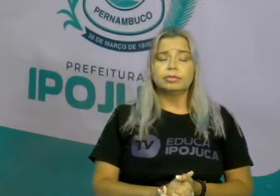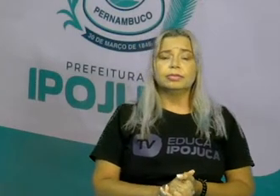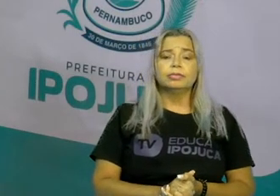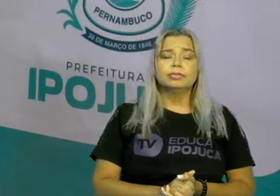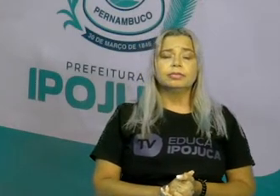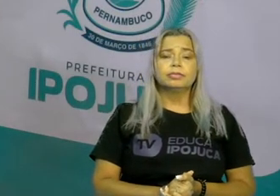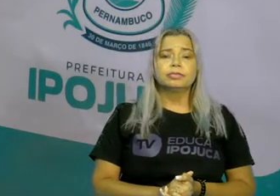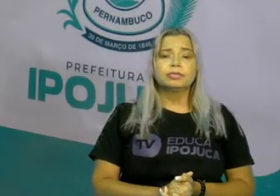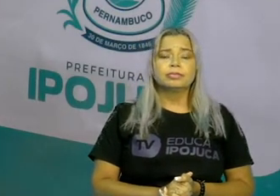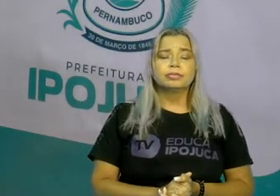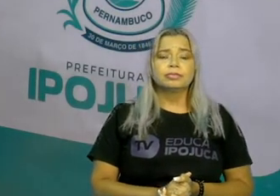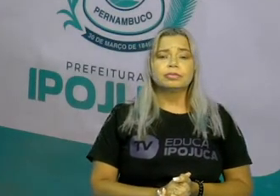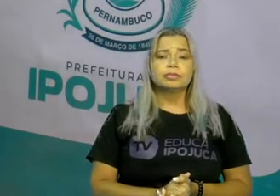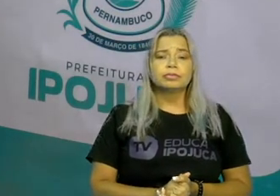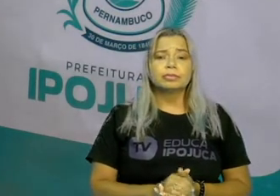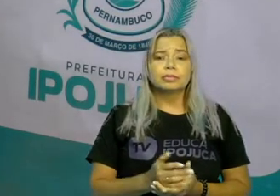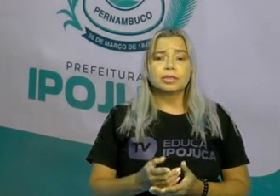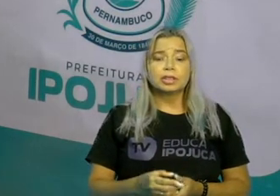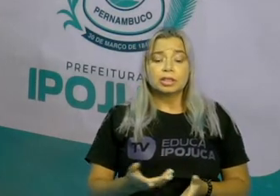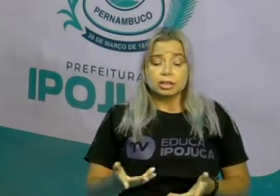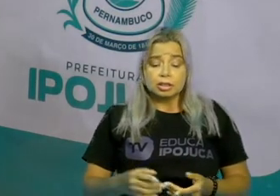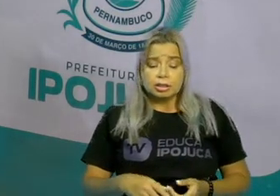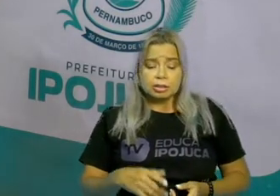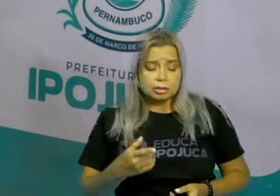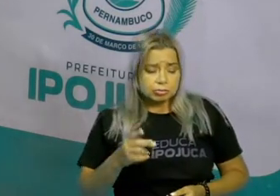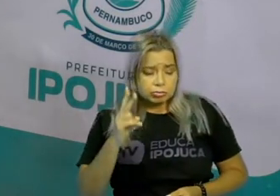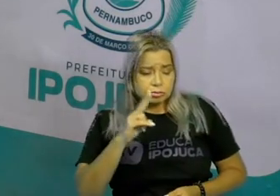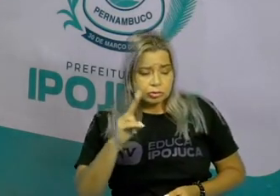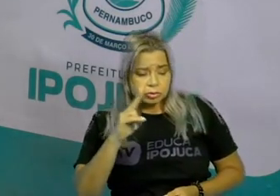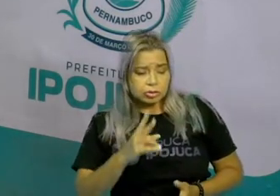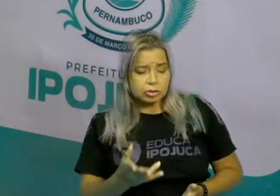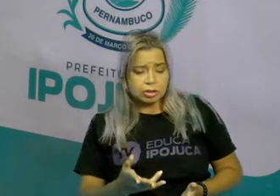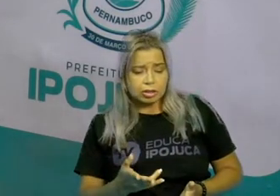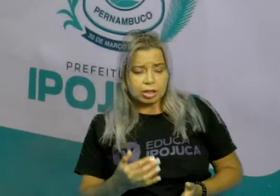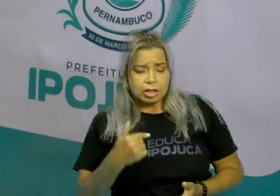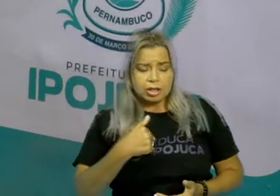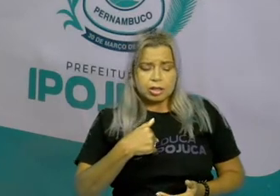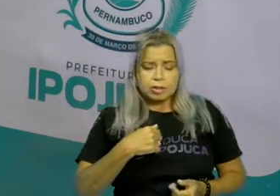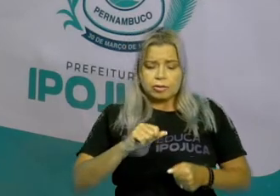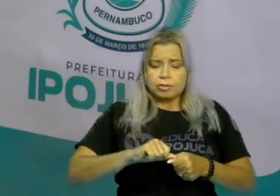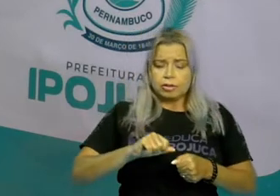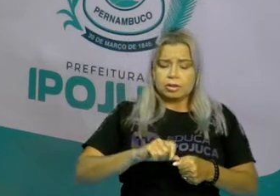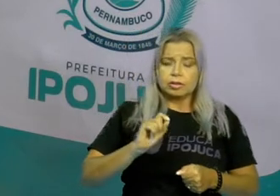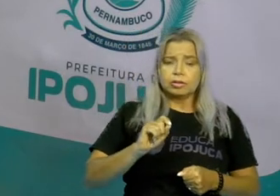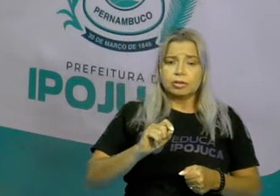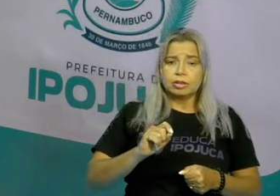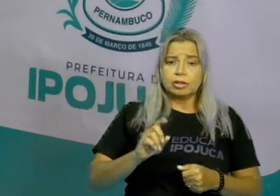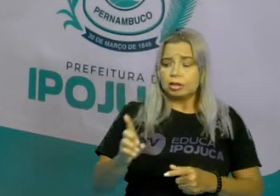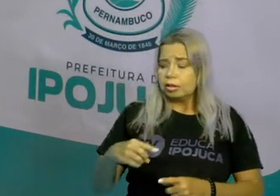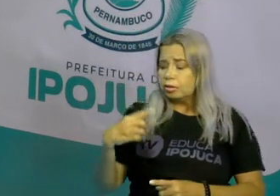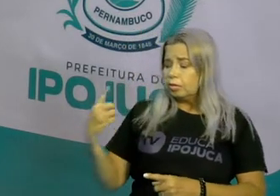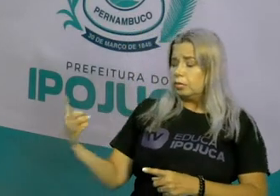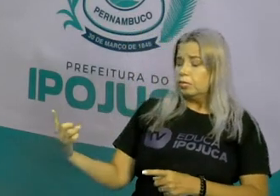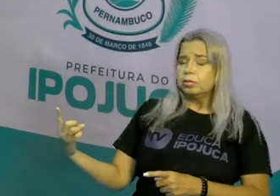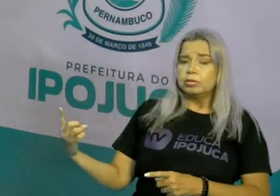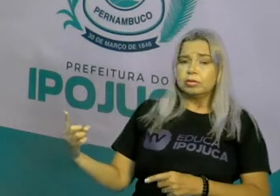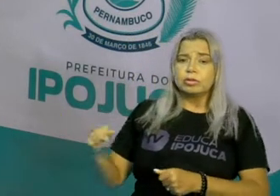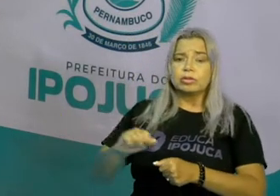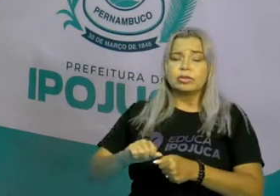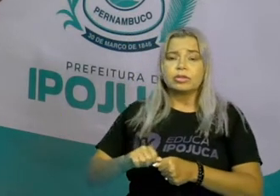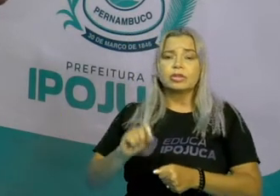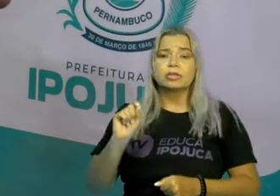brincadeira, e o meu papel nele, que é o de jogar ou de fazer parte desse